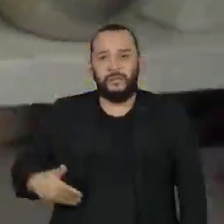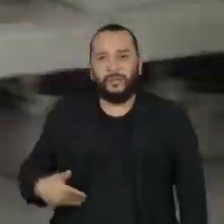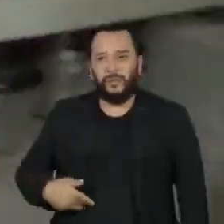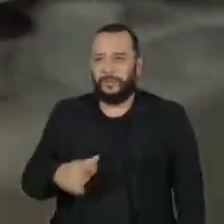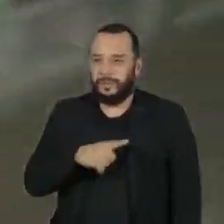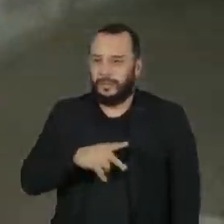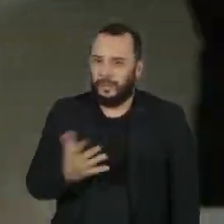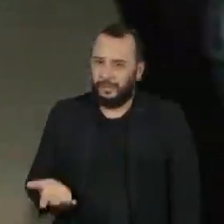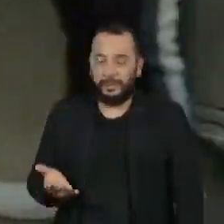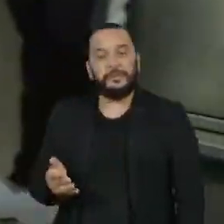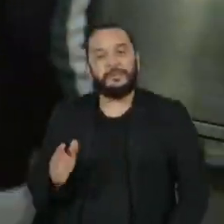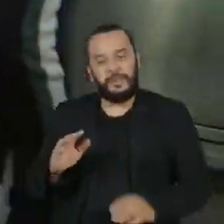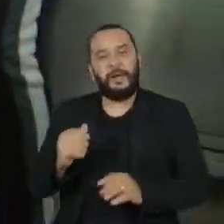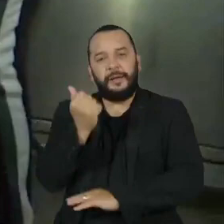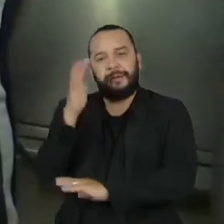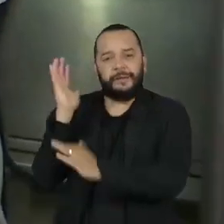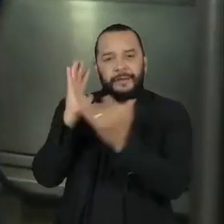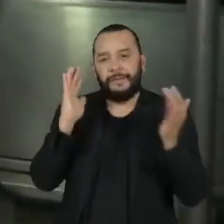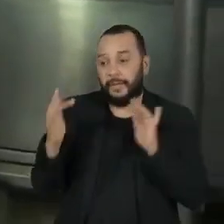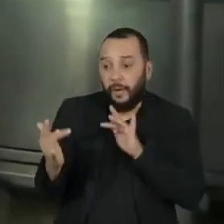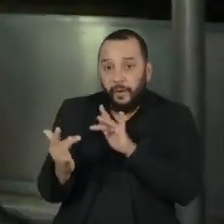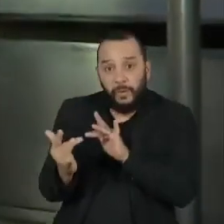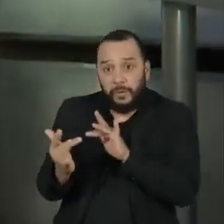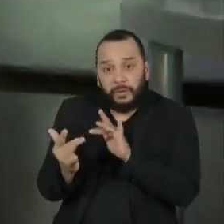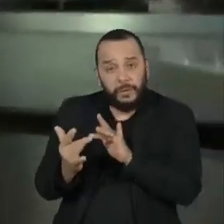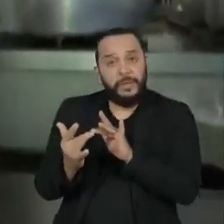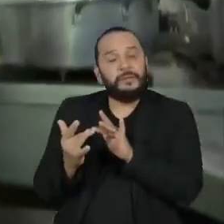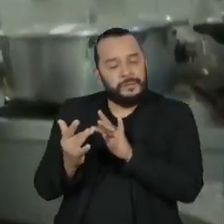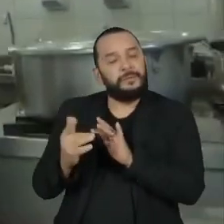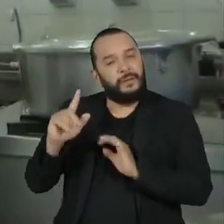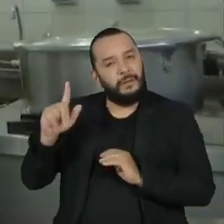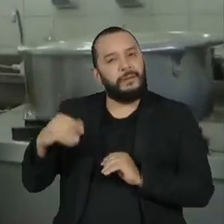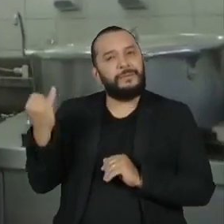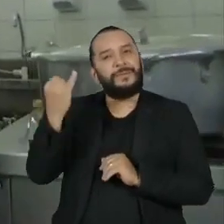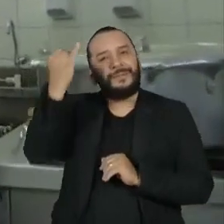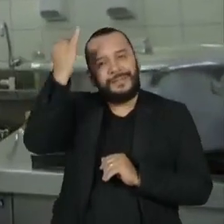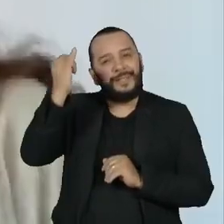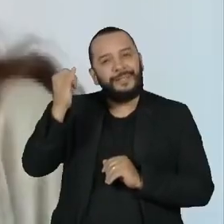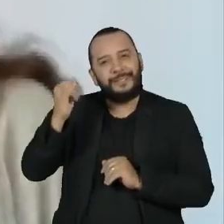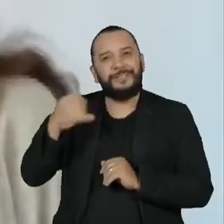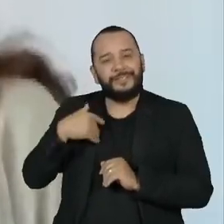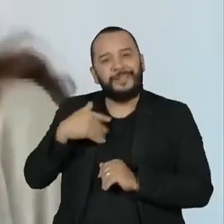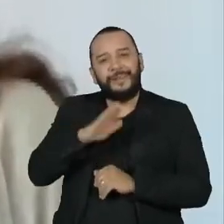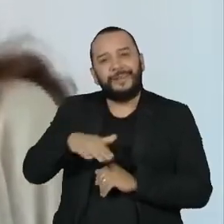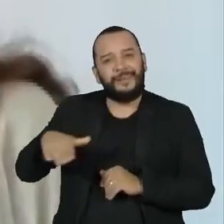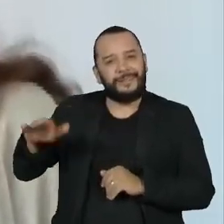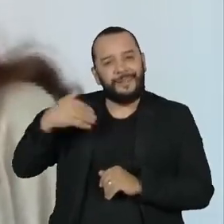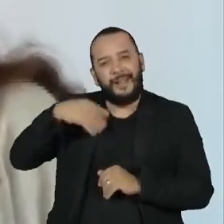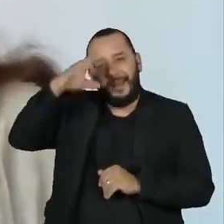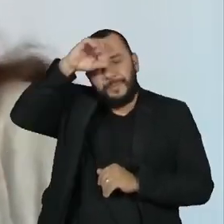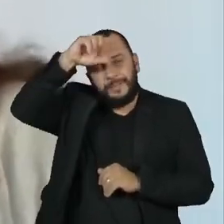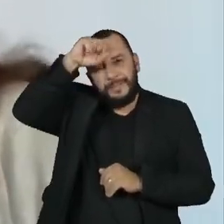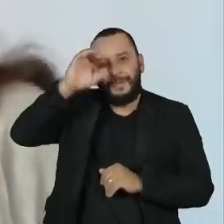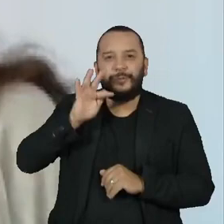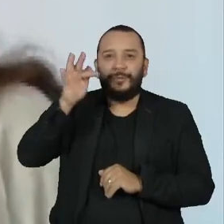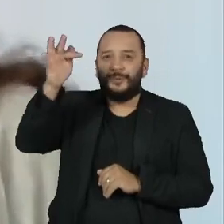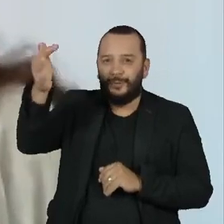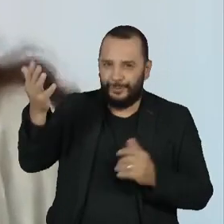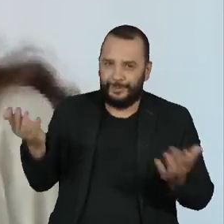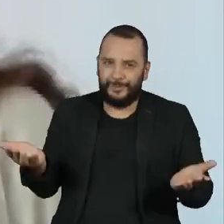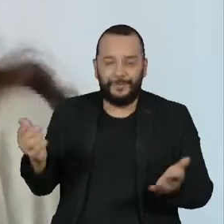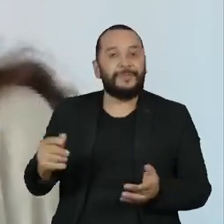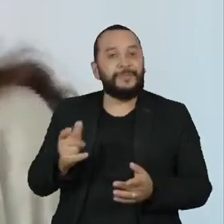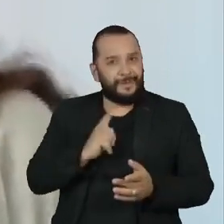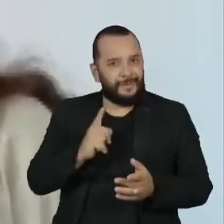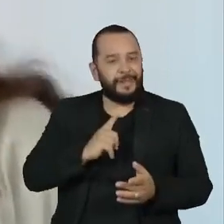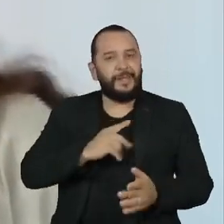O contato com a natureza ainda planta uma semente importante para o futuro. O impacto dessa alimentação, dessa construção